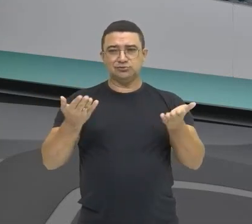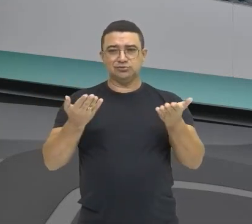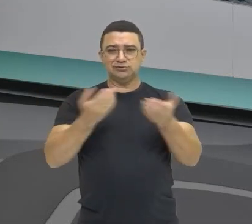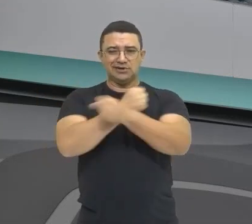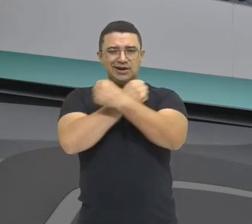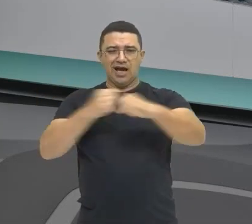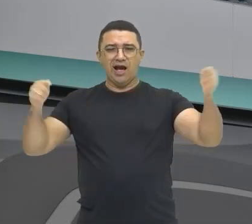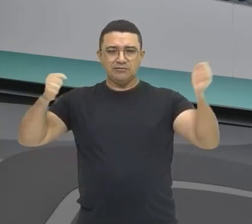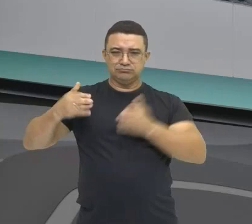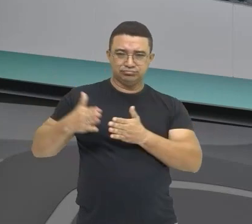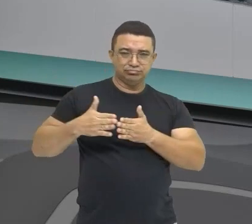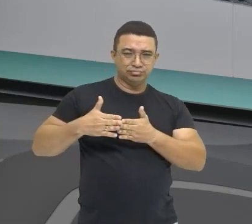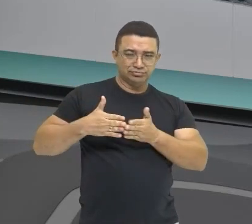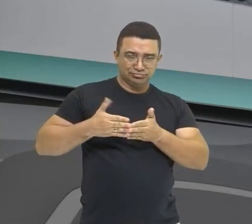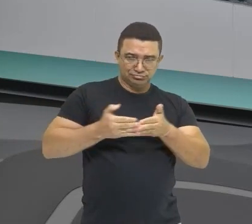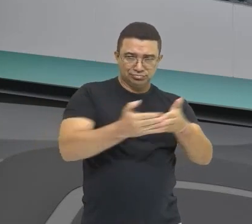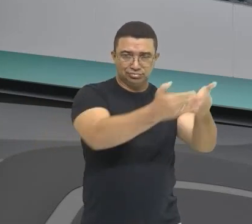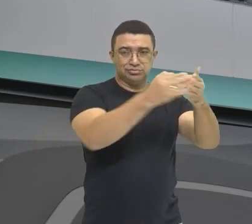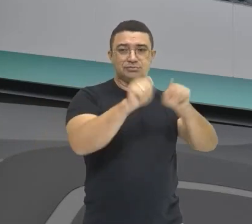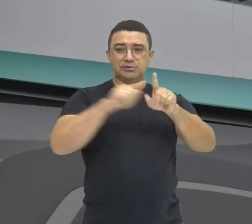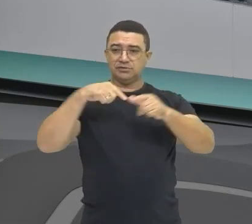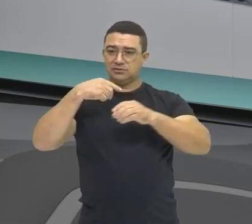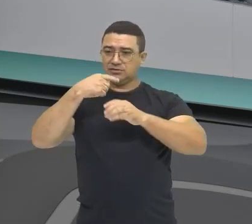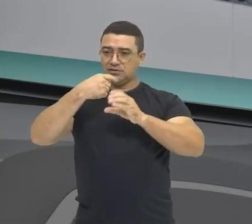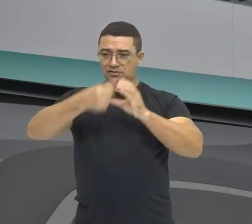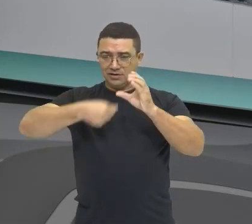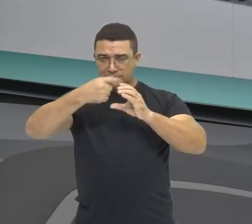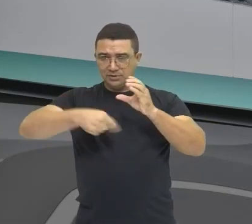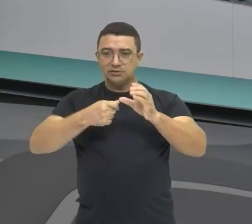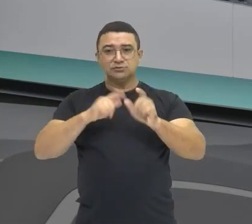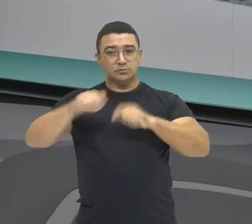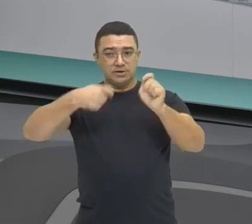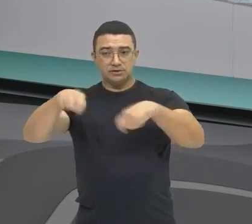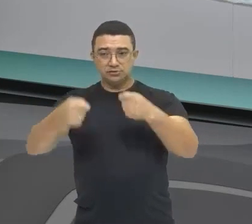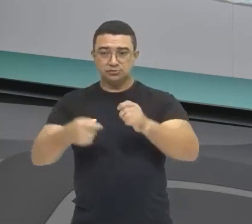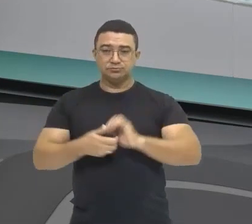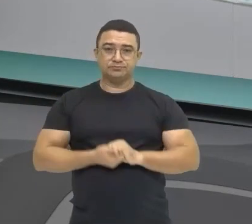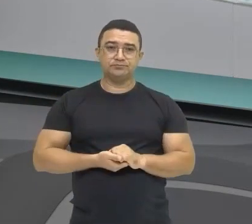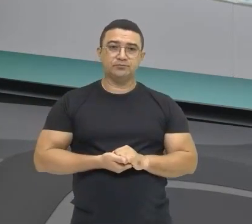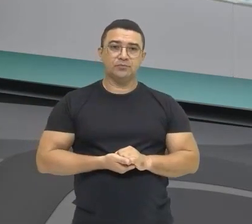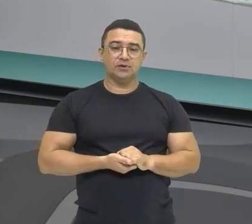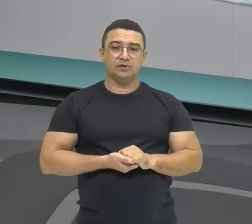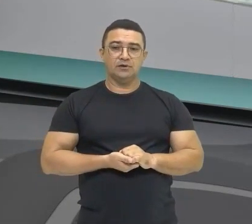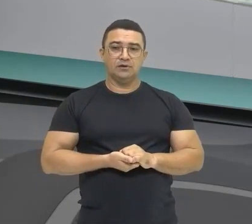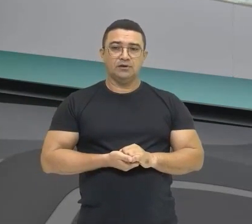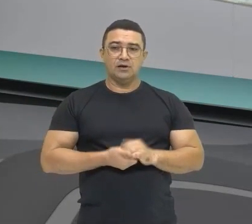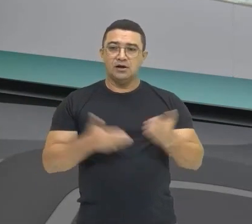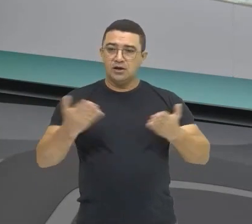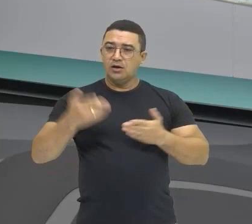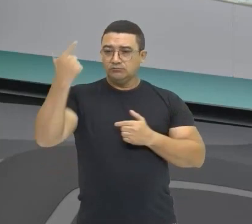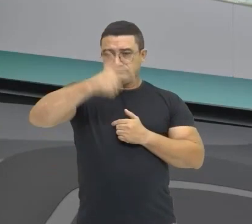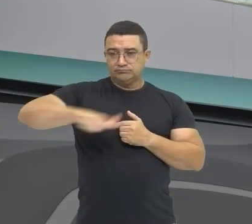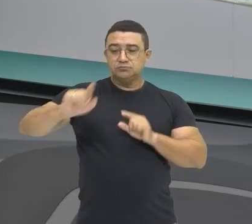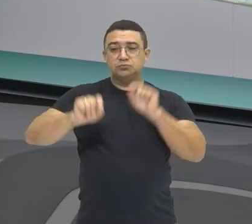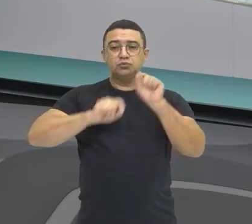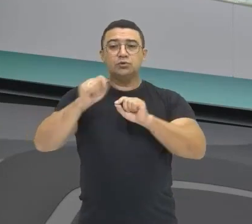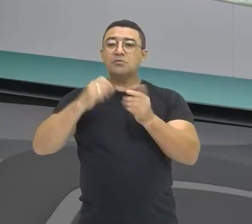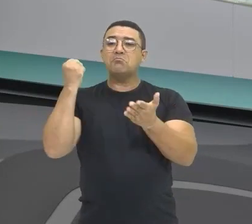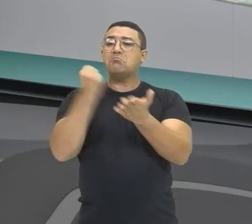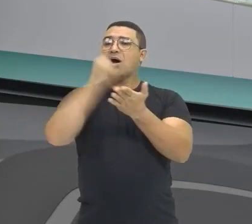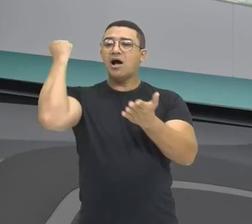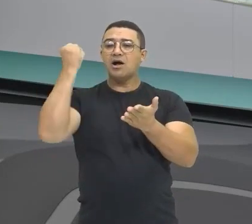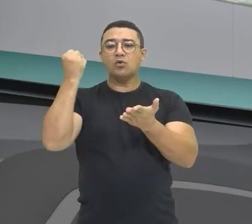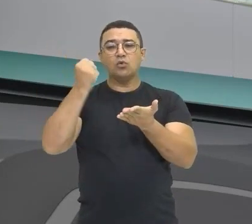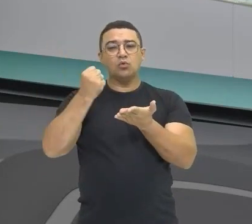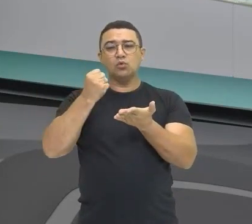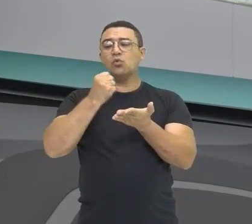do desenvolvimento do capitalismo mercantil. Vamos, então, seguir para entender qual é o marco inicial